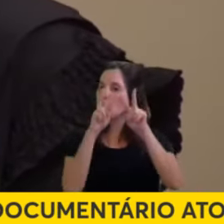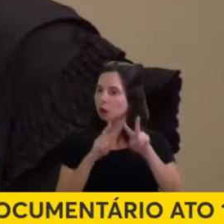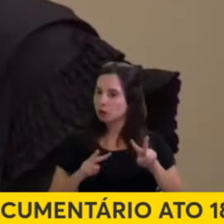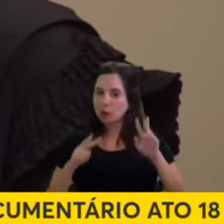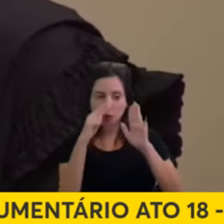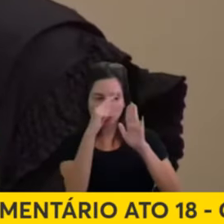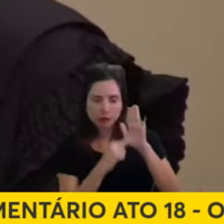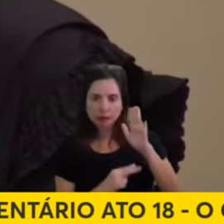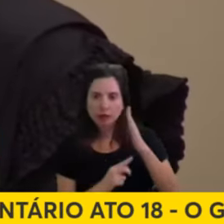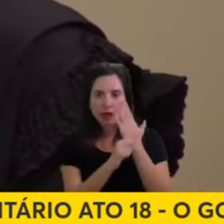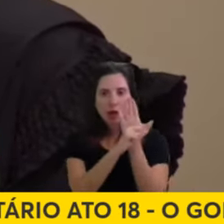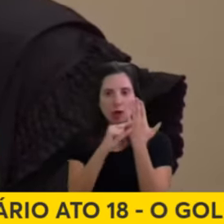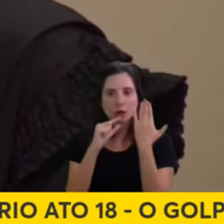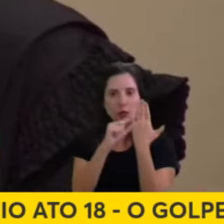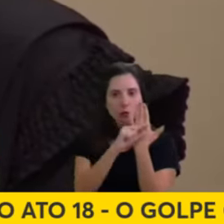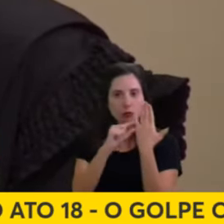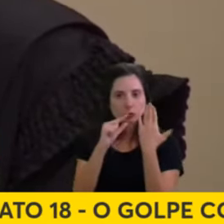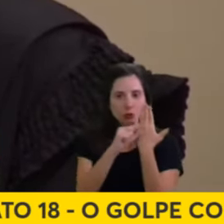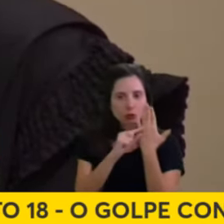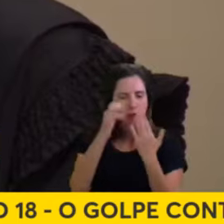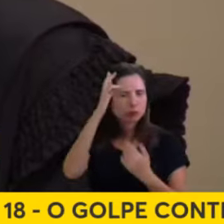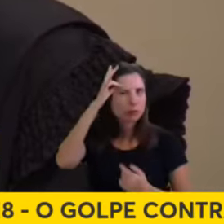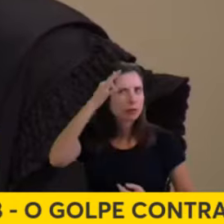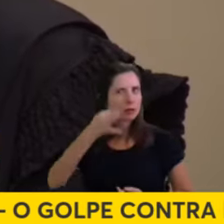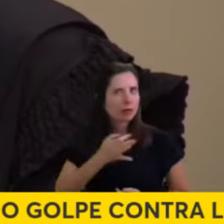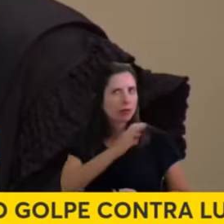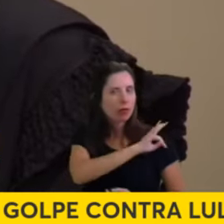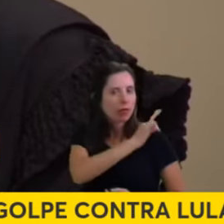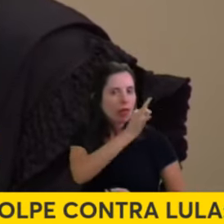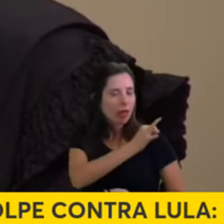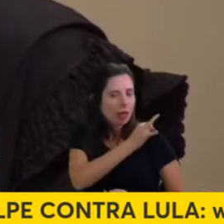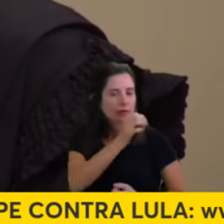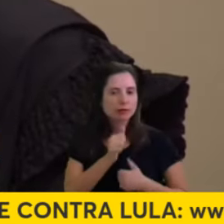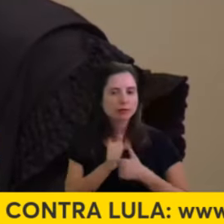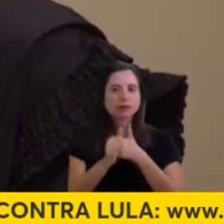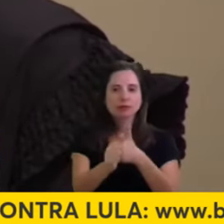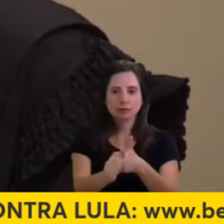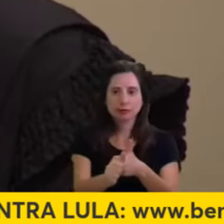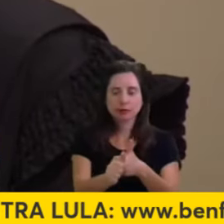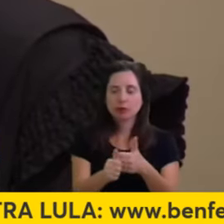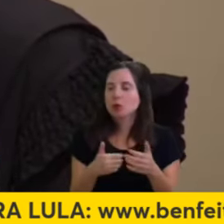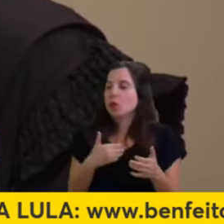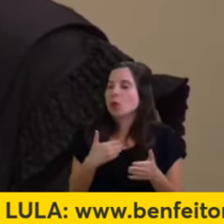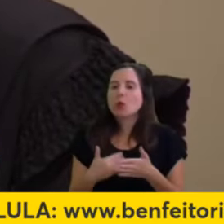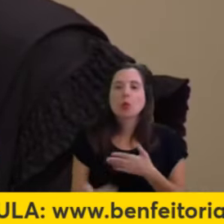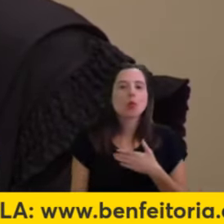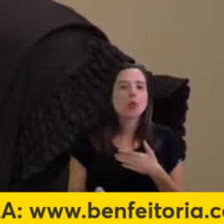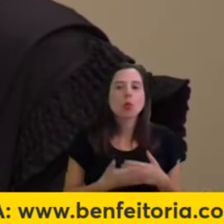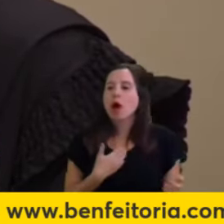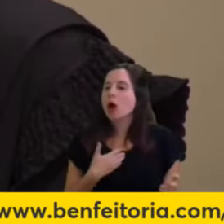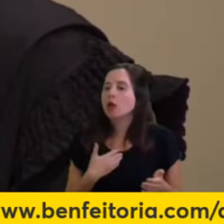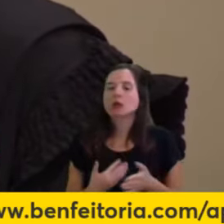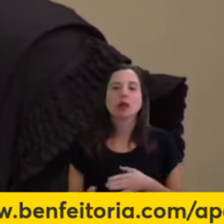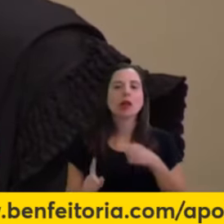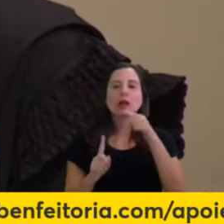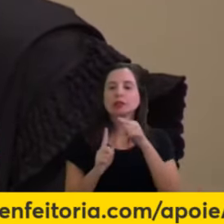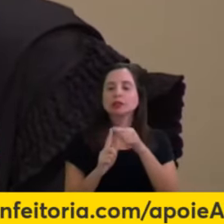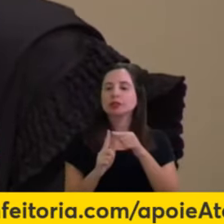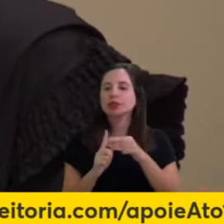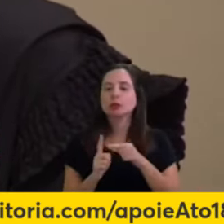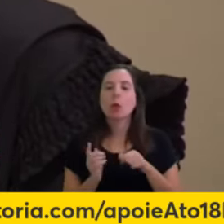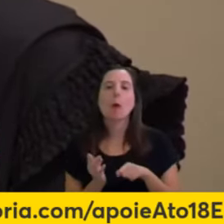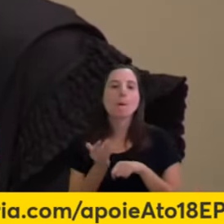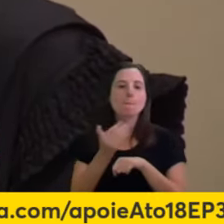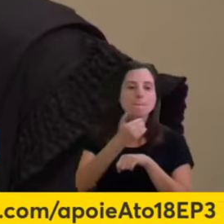dos autores desafia uma compreensão técnica que a ser seguida inviabiliza qualquer tipo de candidatura posterior à pré-campanha